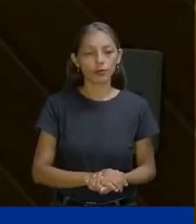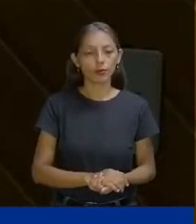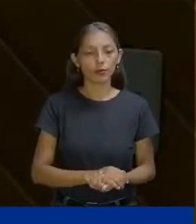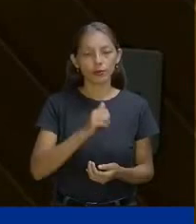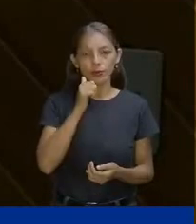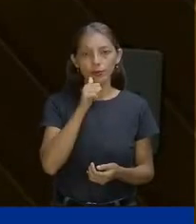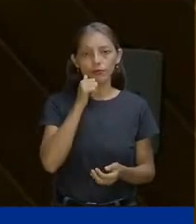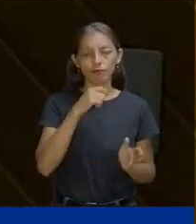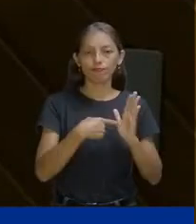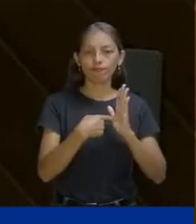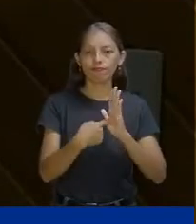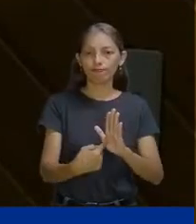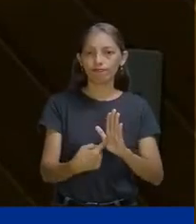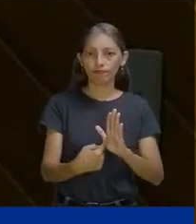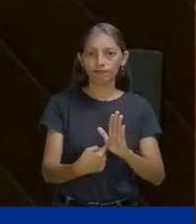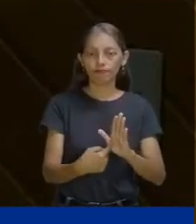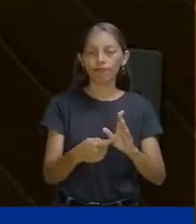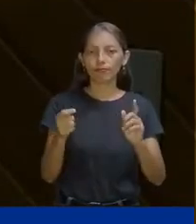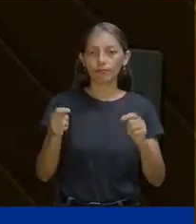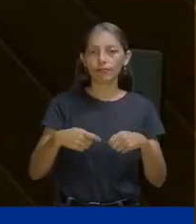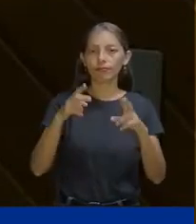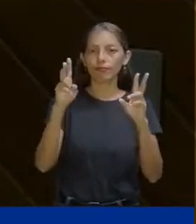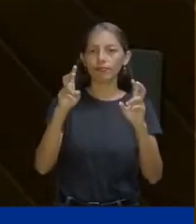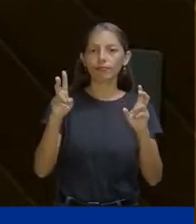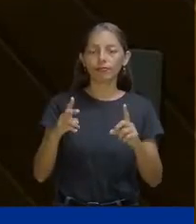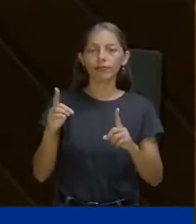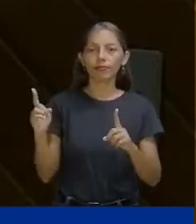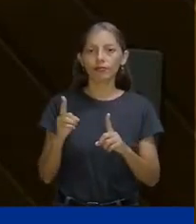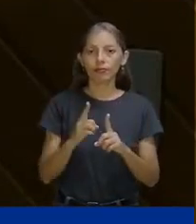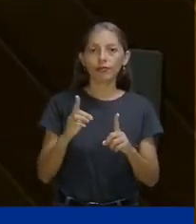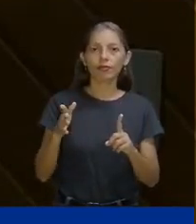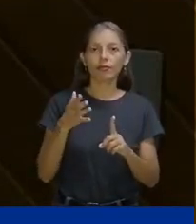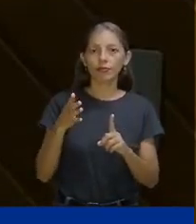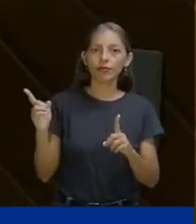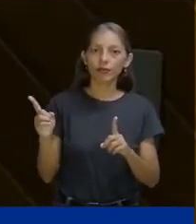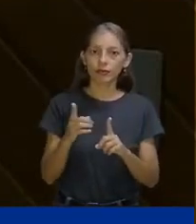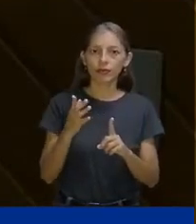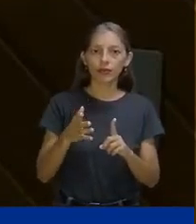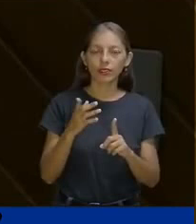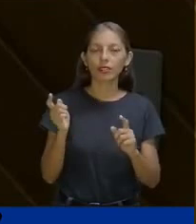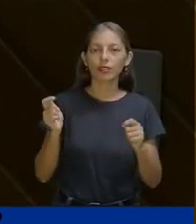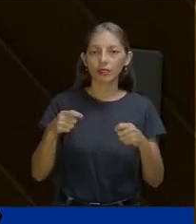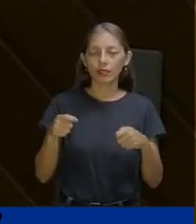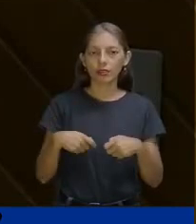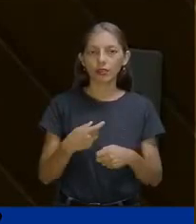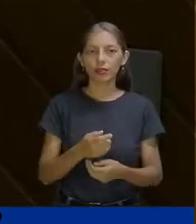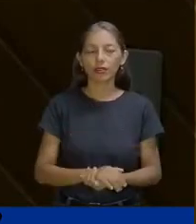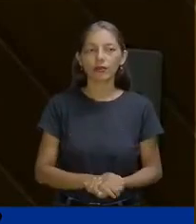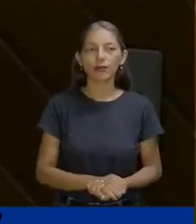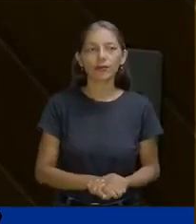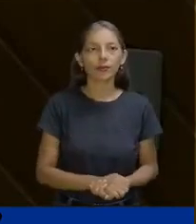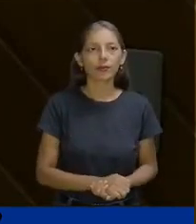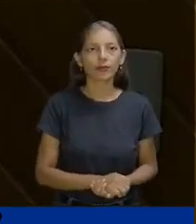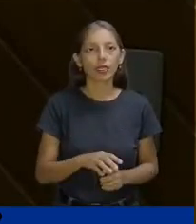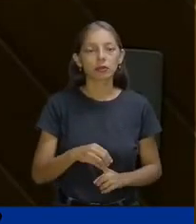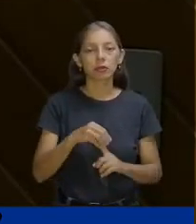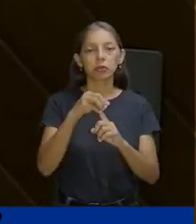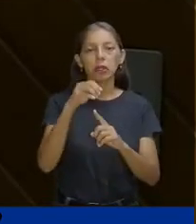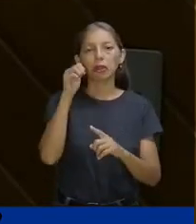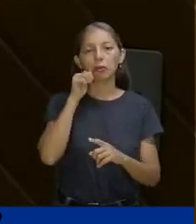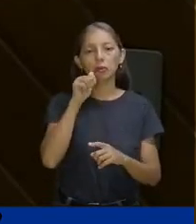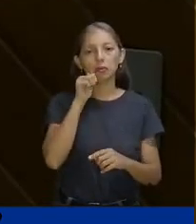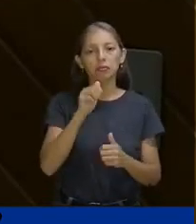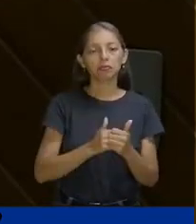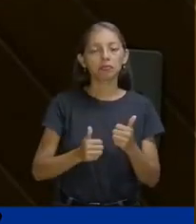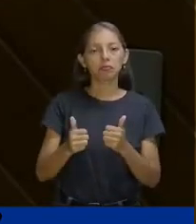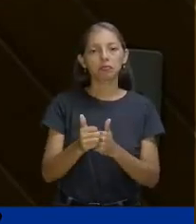dos advogados, Rivaldo Valente. Pela iniciativa de um grande evento, esse de destaque, mulheres